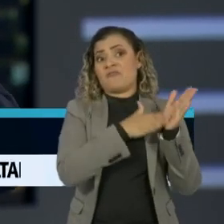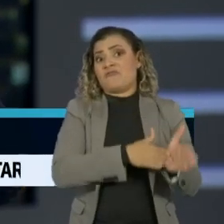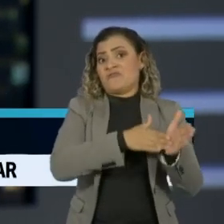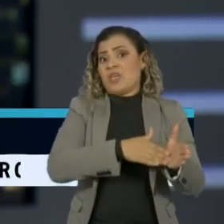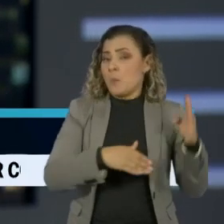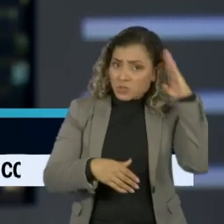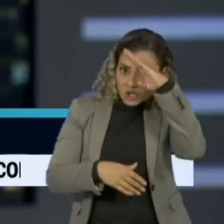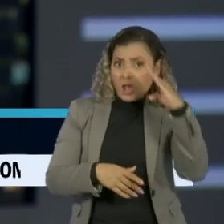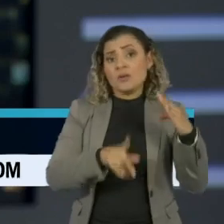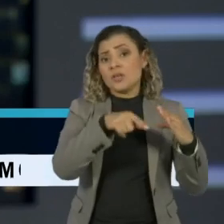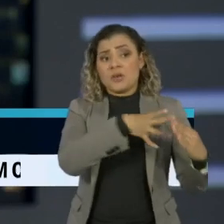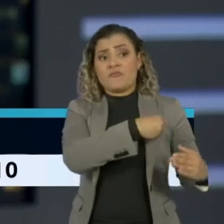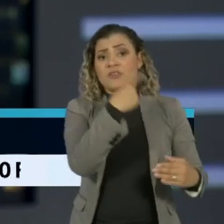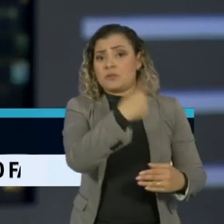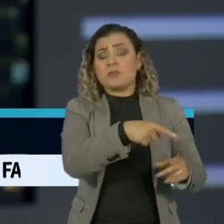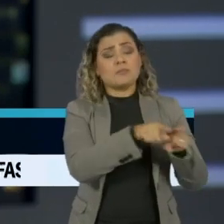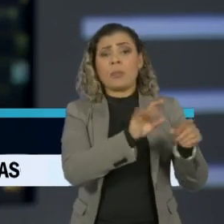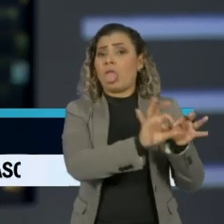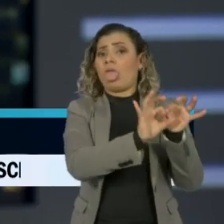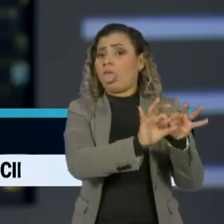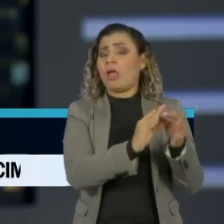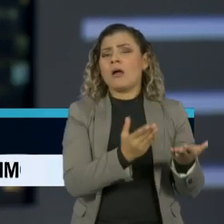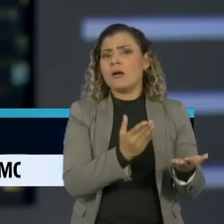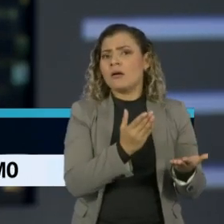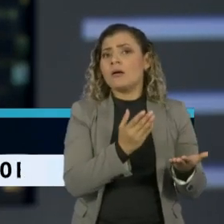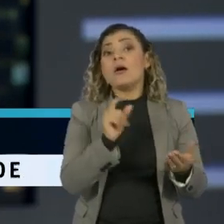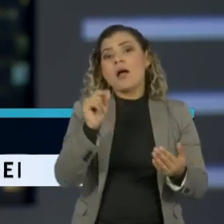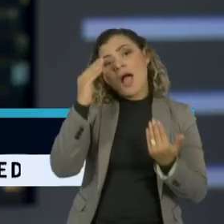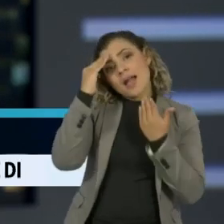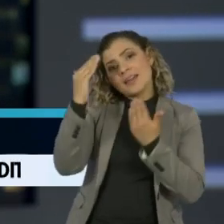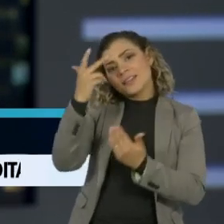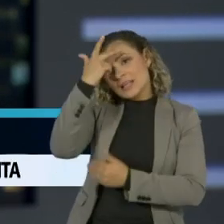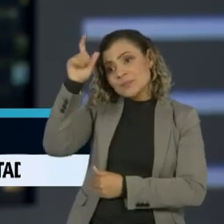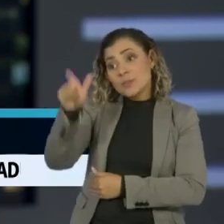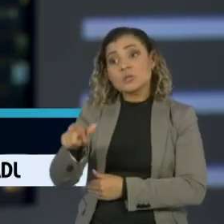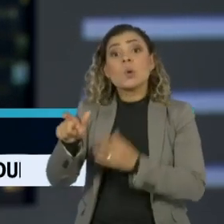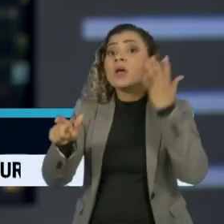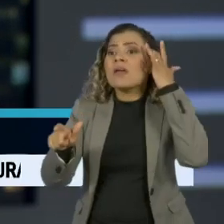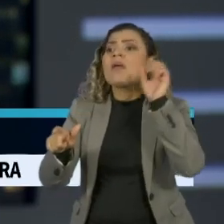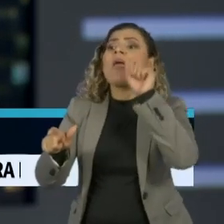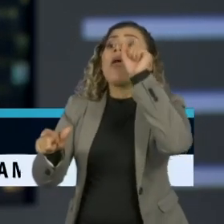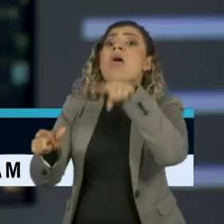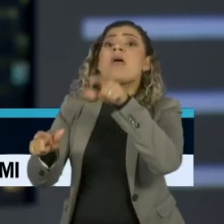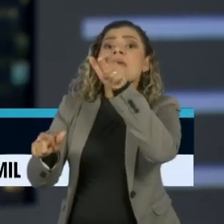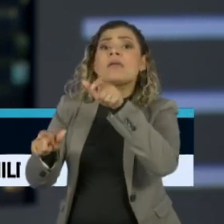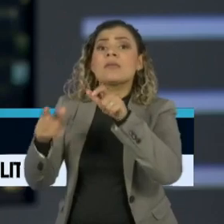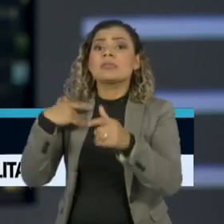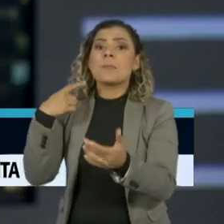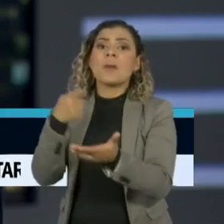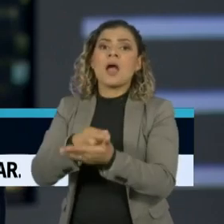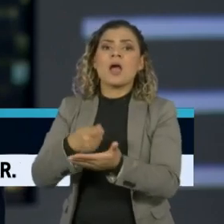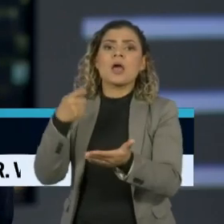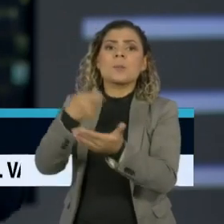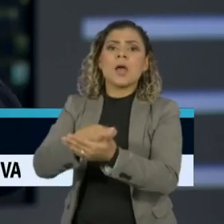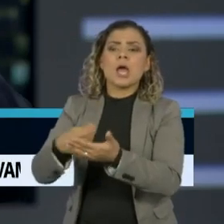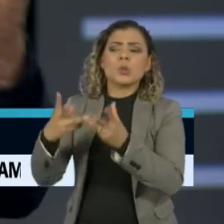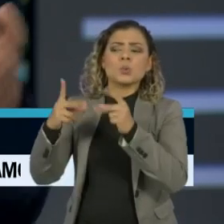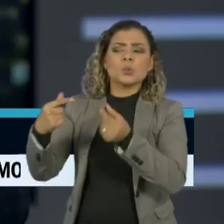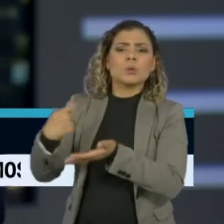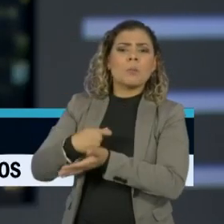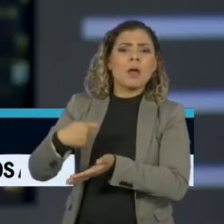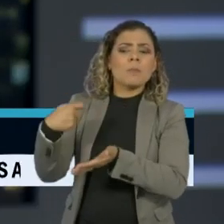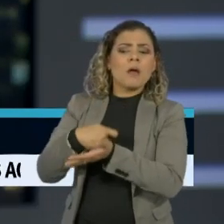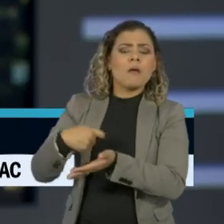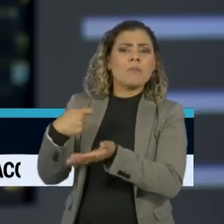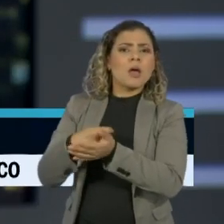são extensões meramente do pai, em que ele agradece uma pessoa, não se sabe quem, que está pagando toda a sua sobrevivência, os